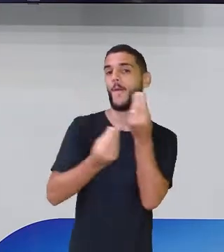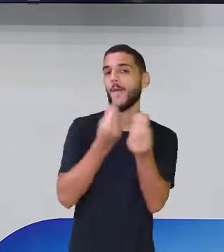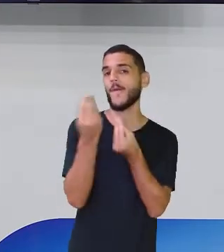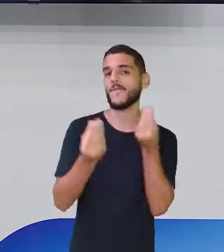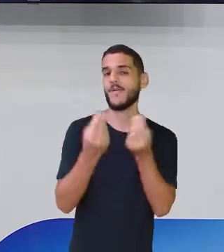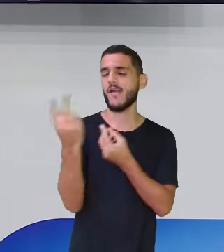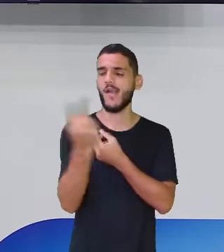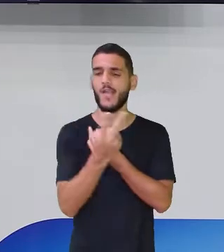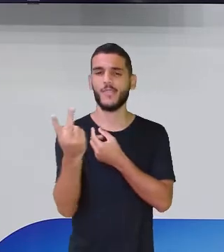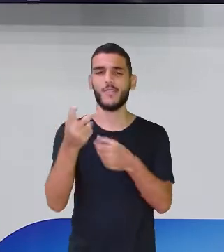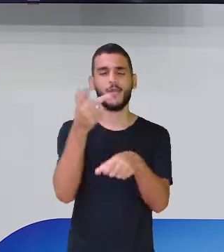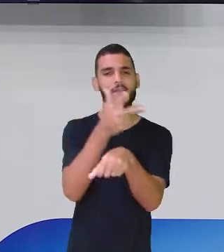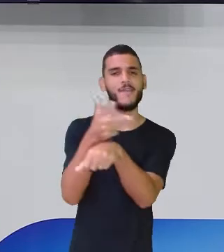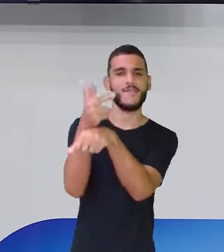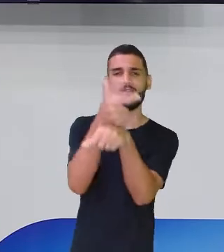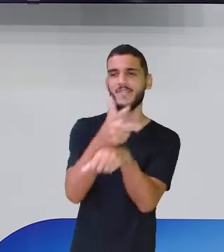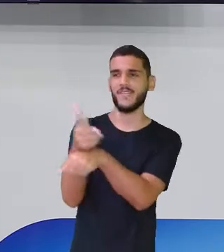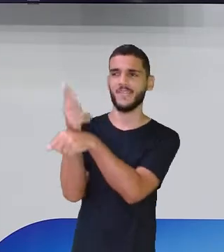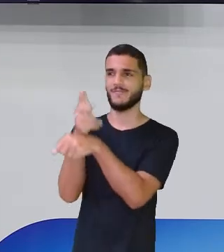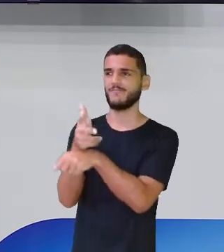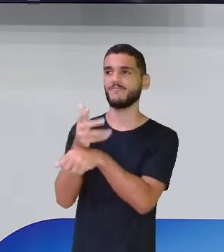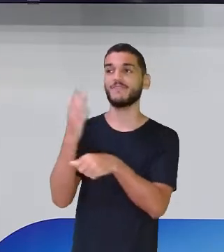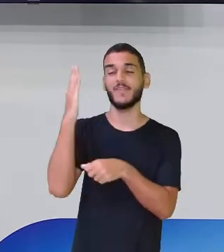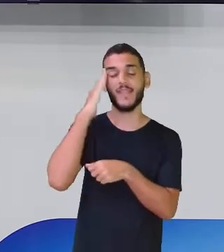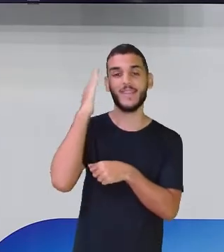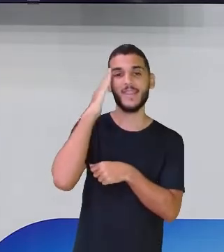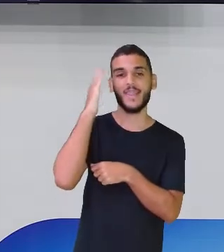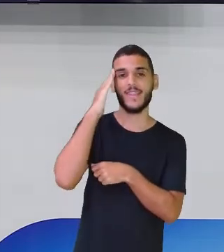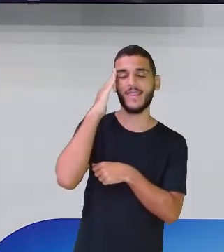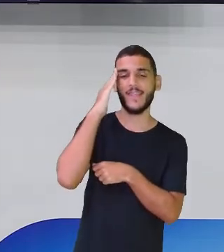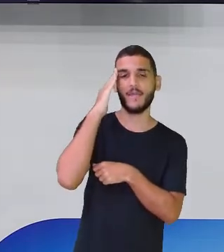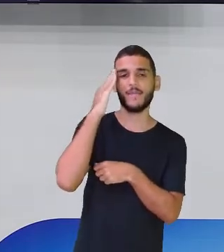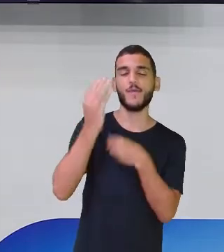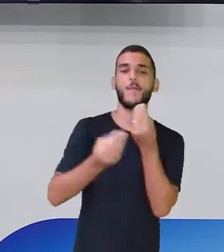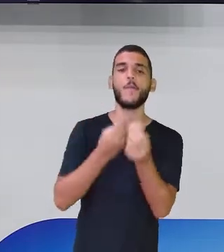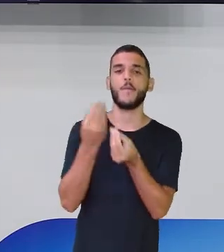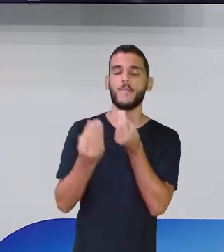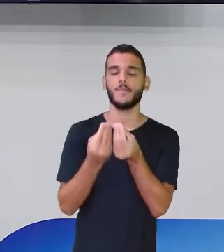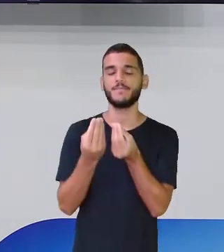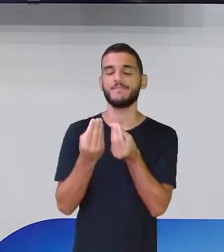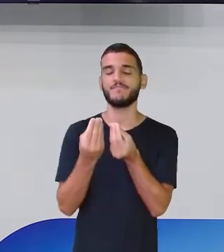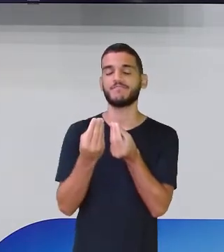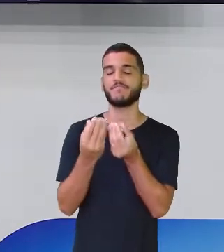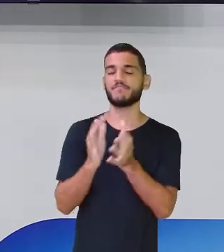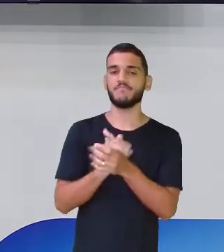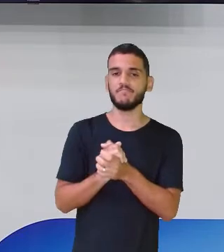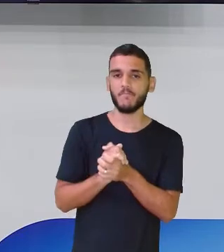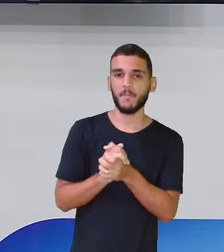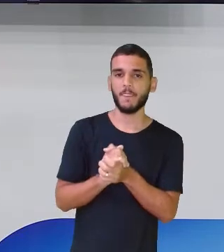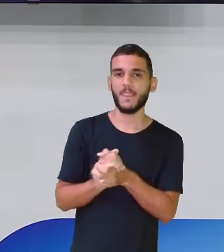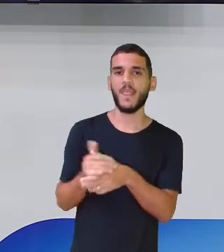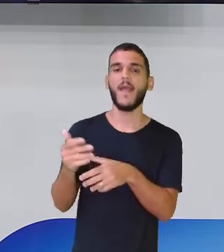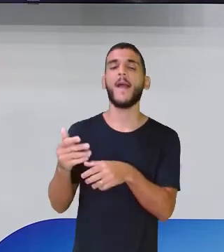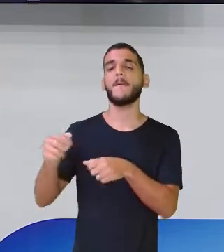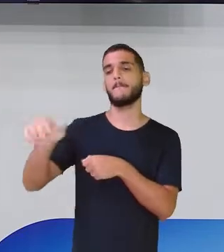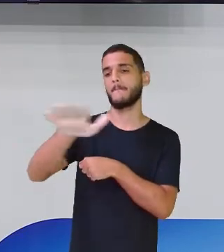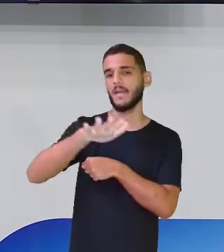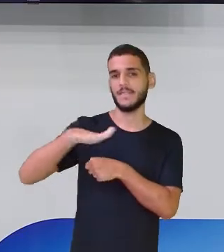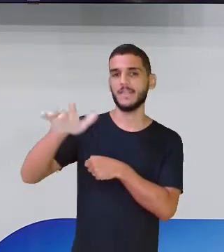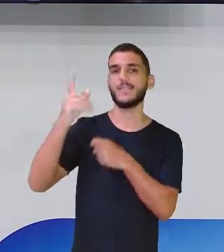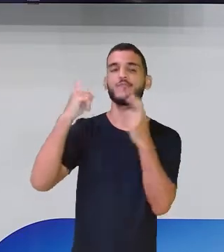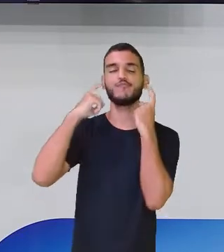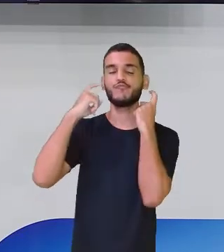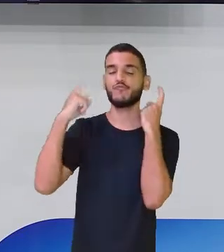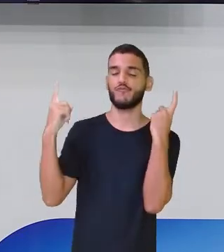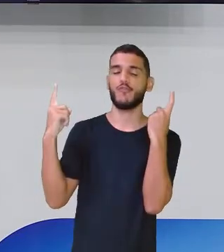imagens, para a gente distinguir bem que a paisagem sonora, ela se difere muito da ideia de paisagens, tanto na